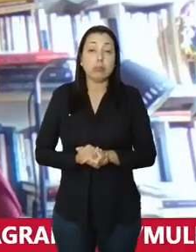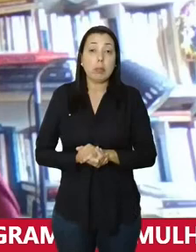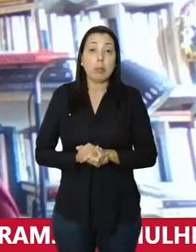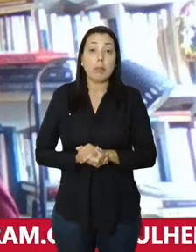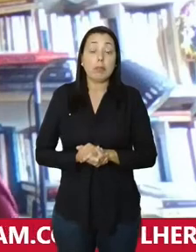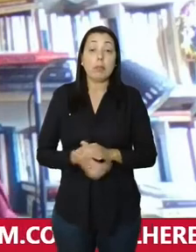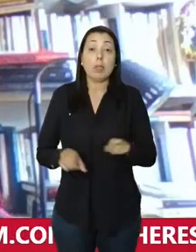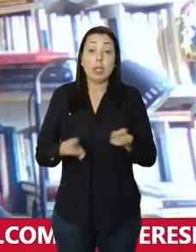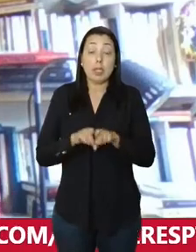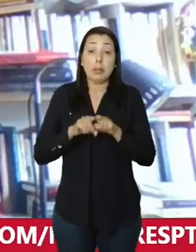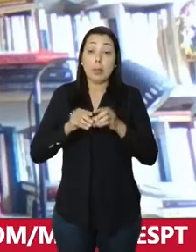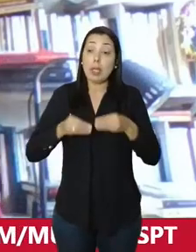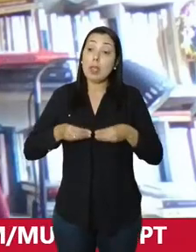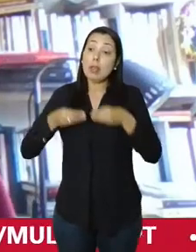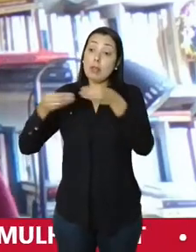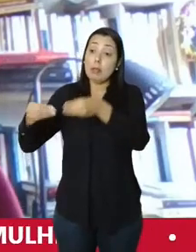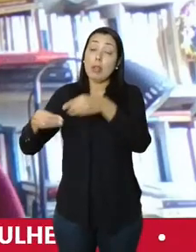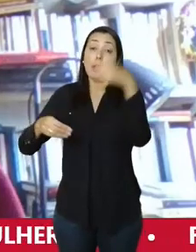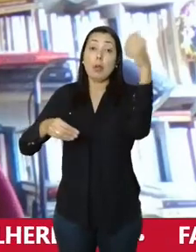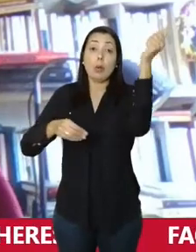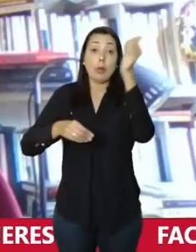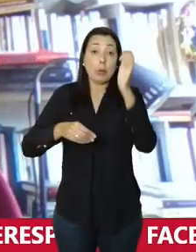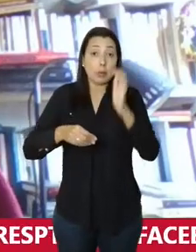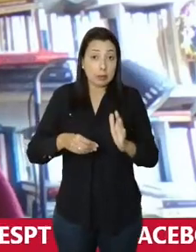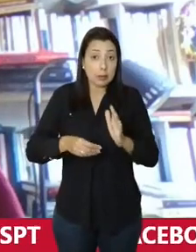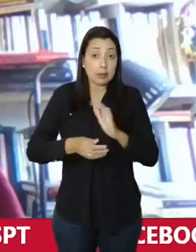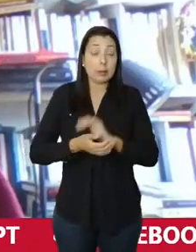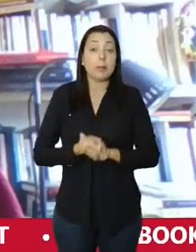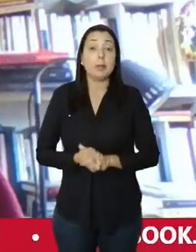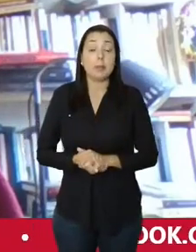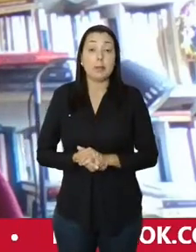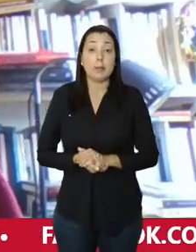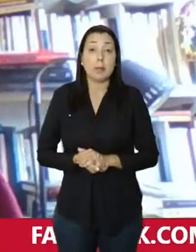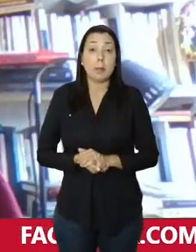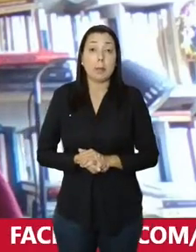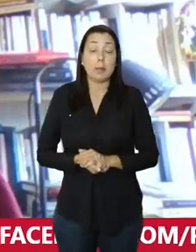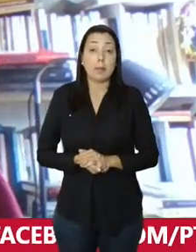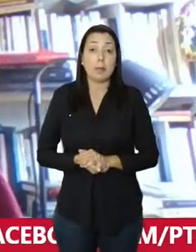e devolver o Brasil